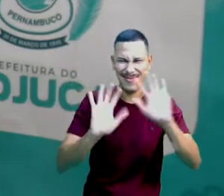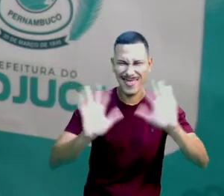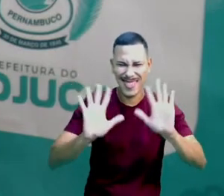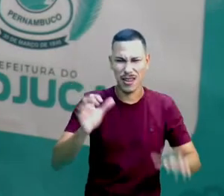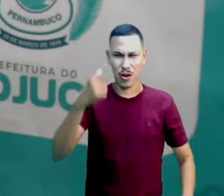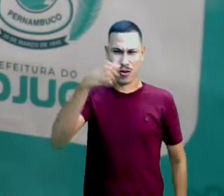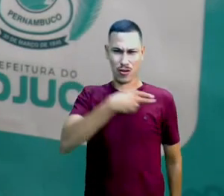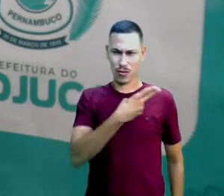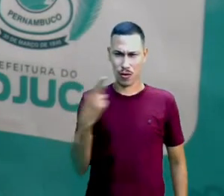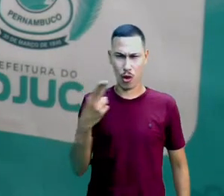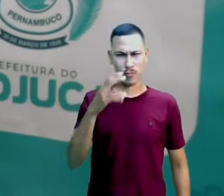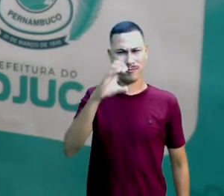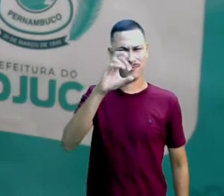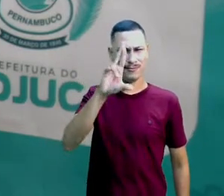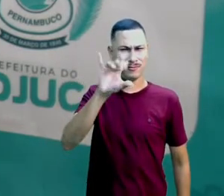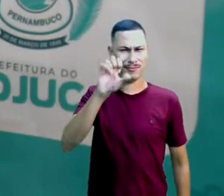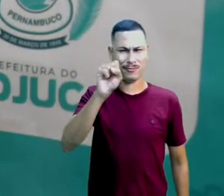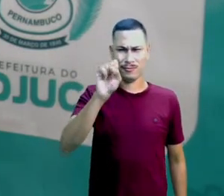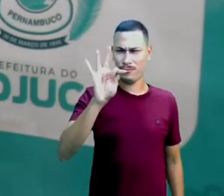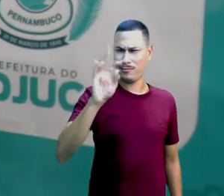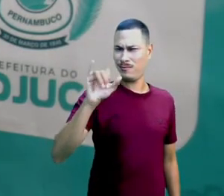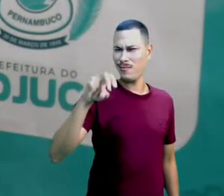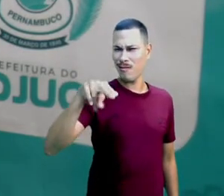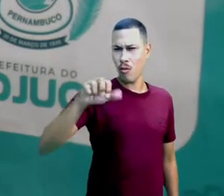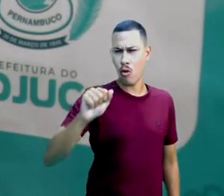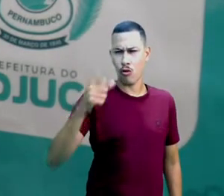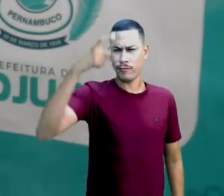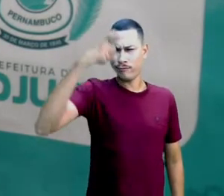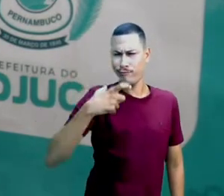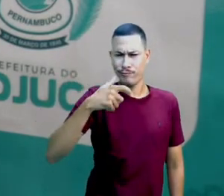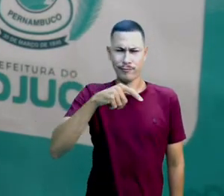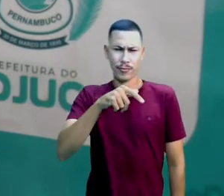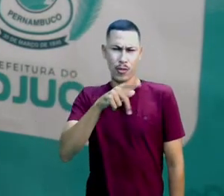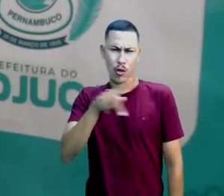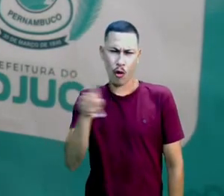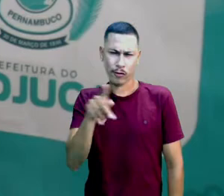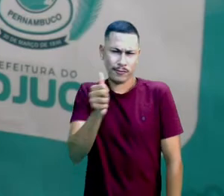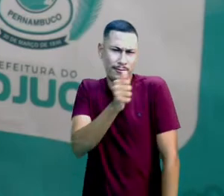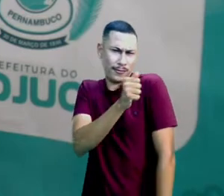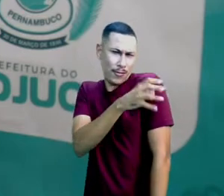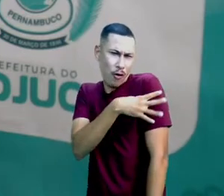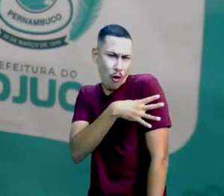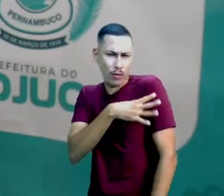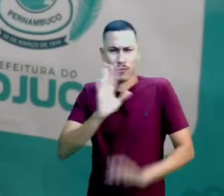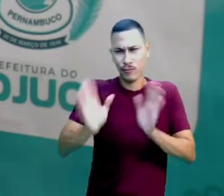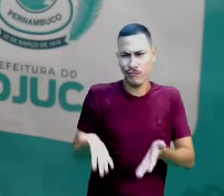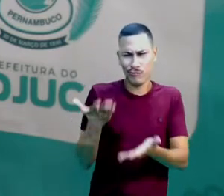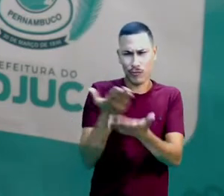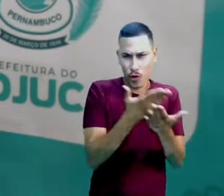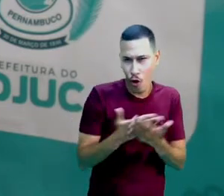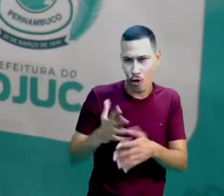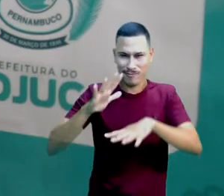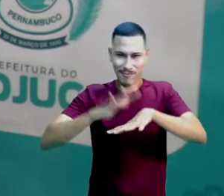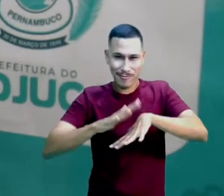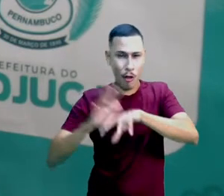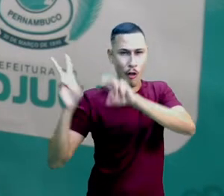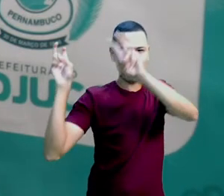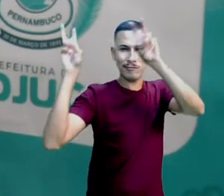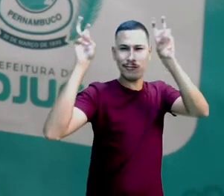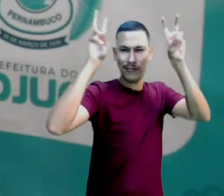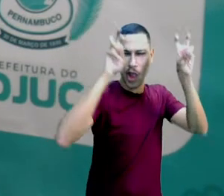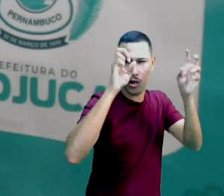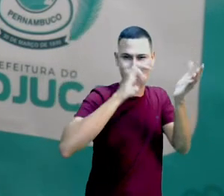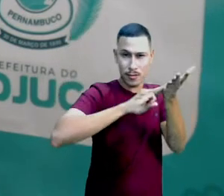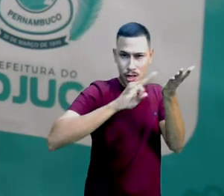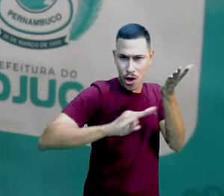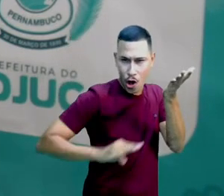Olá, meu nome é Cristina Chagas, sou professora do quarto ano e hoje nós teremos uma aula de matemática sobre estratégia